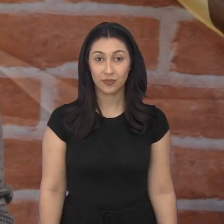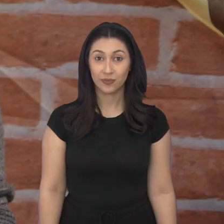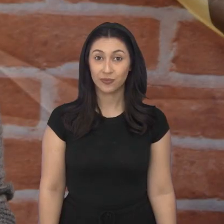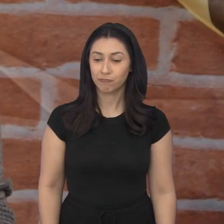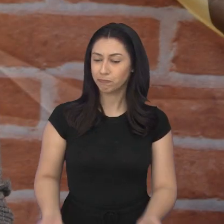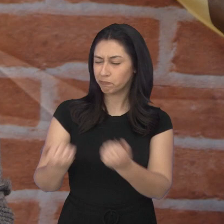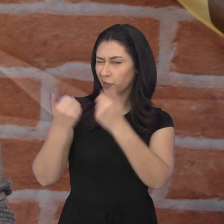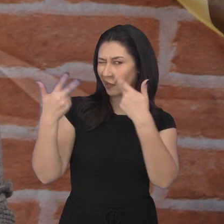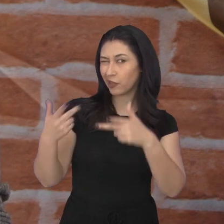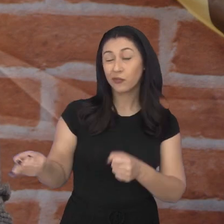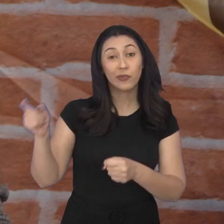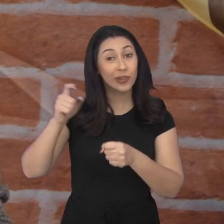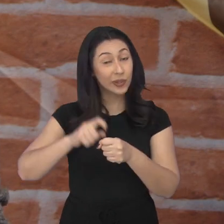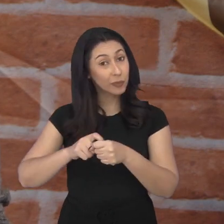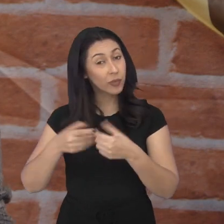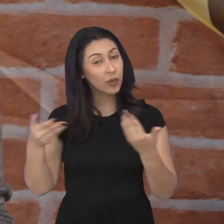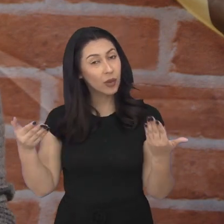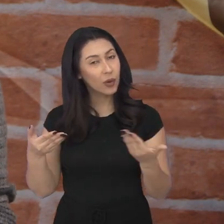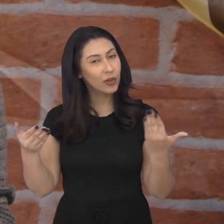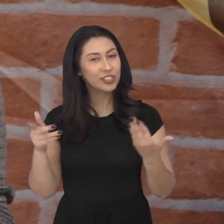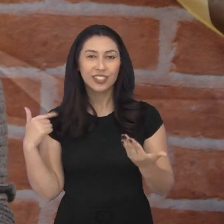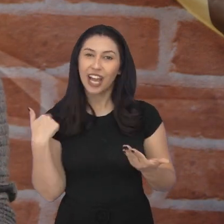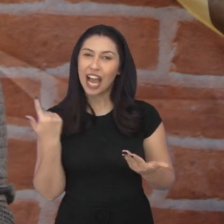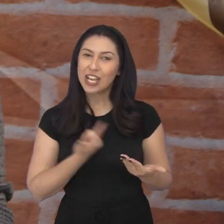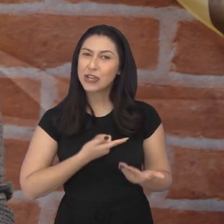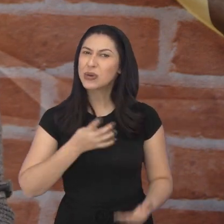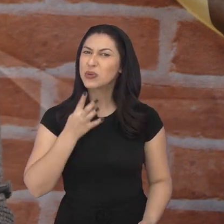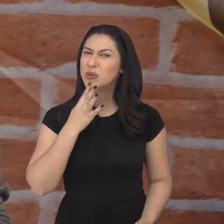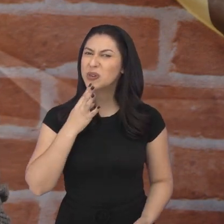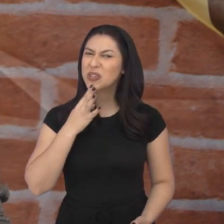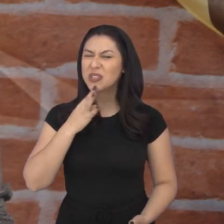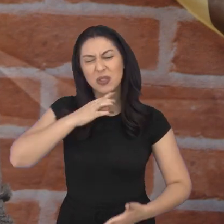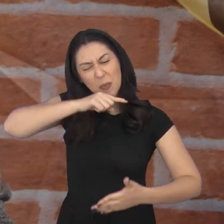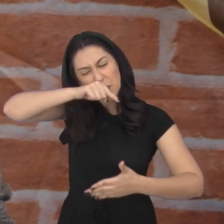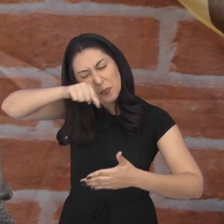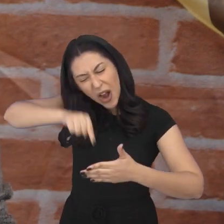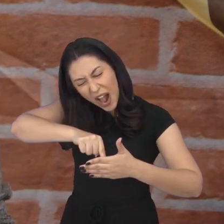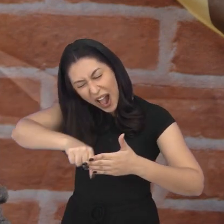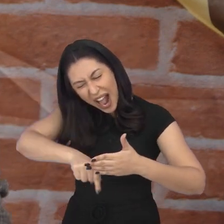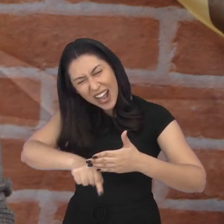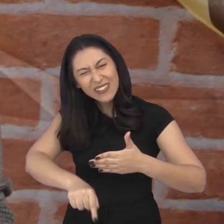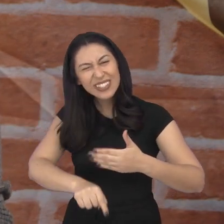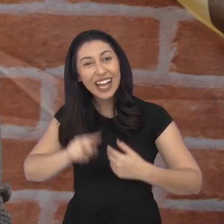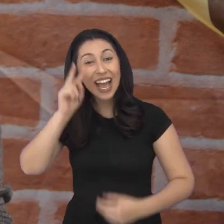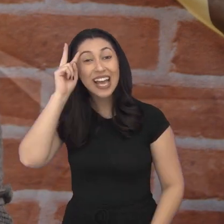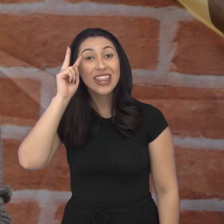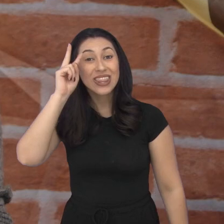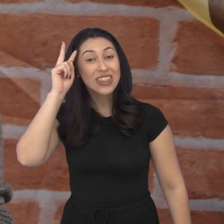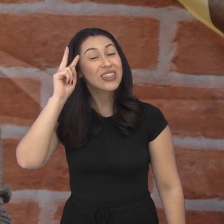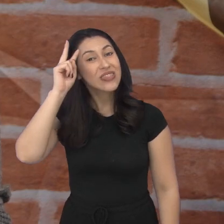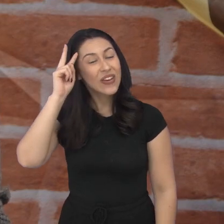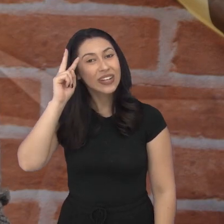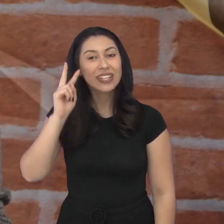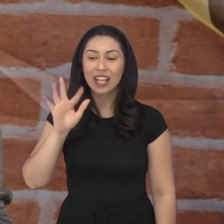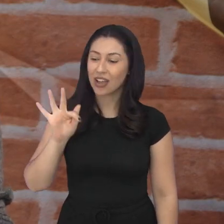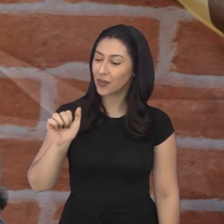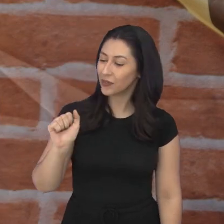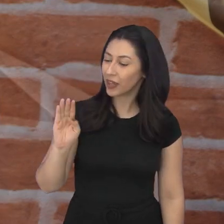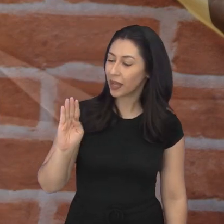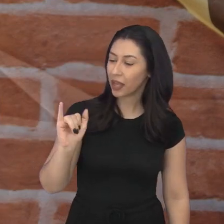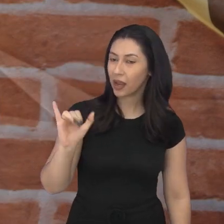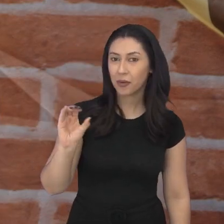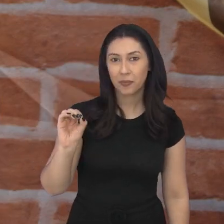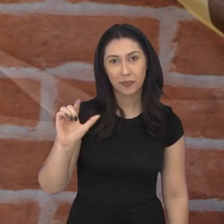Tá Ligado de volta. Hoje a gente está mergulhando de cabeça na carreira da Fabíola Molina, dentro e fora da água, né, Thiago?